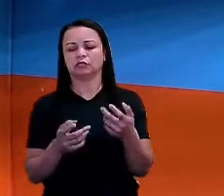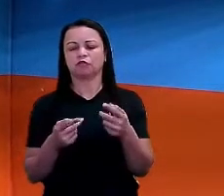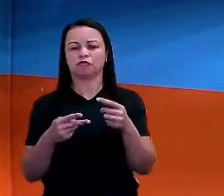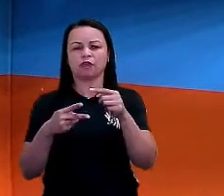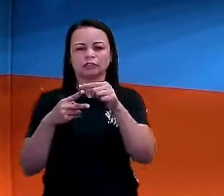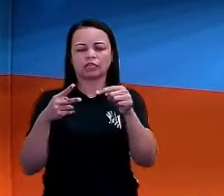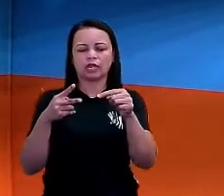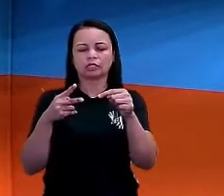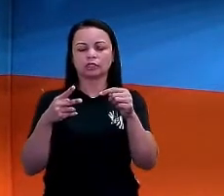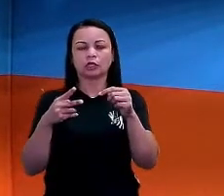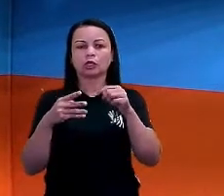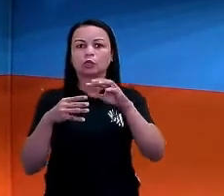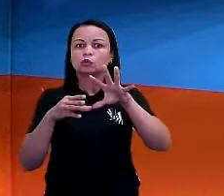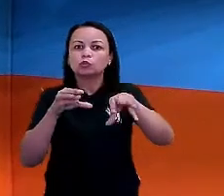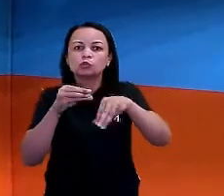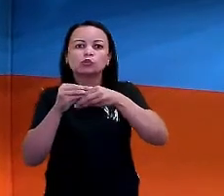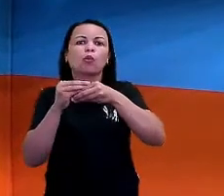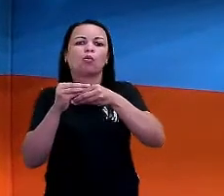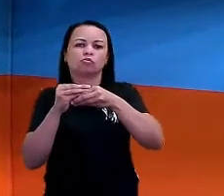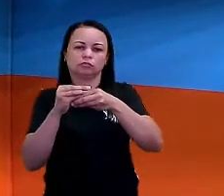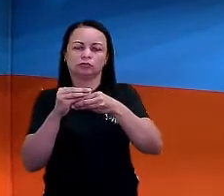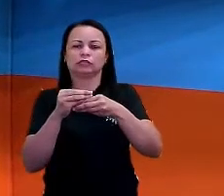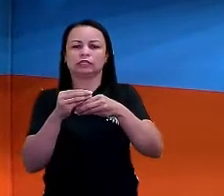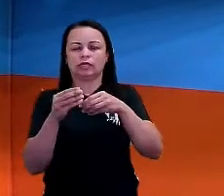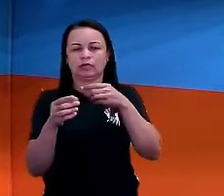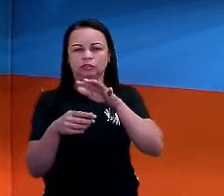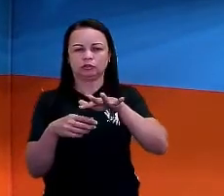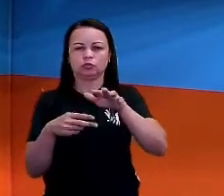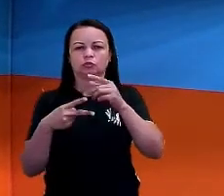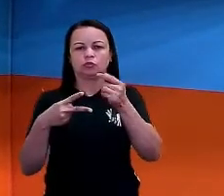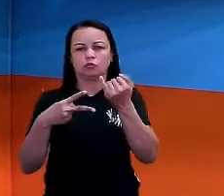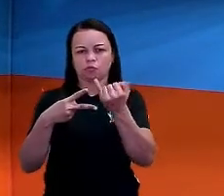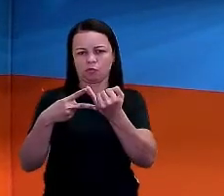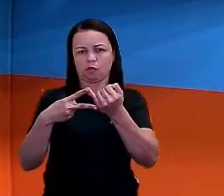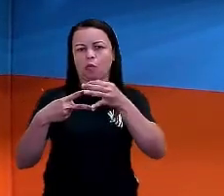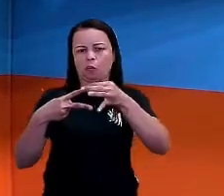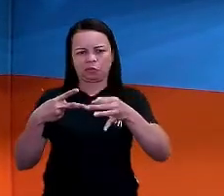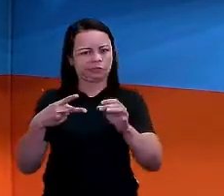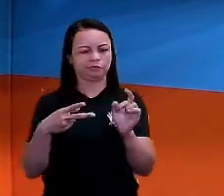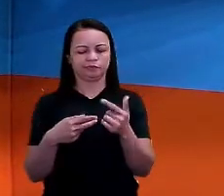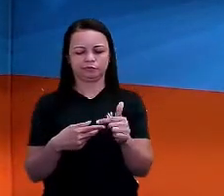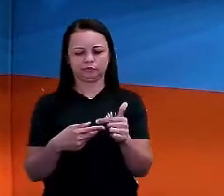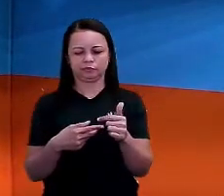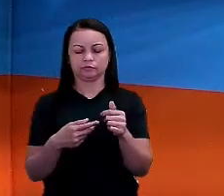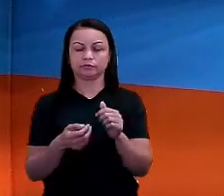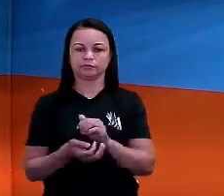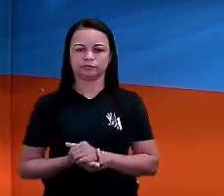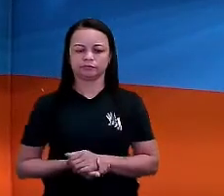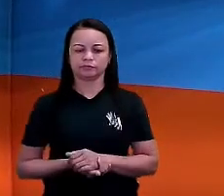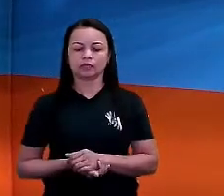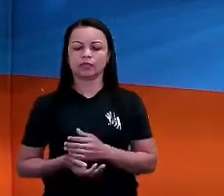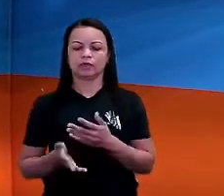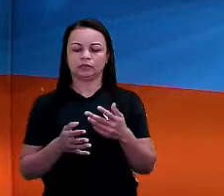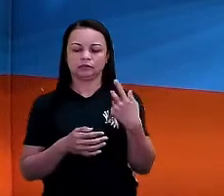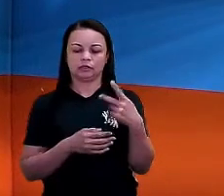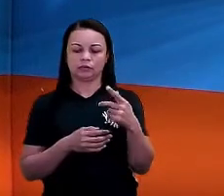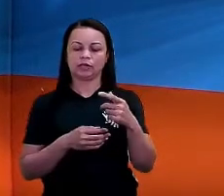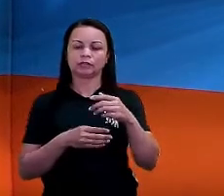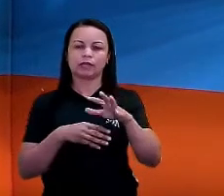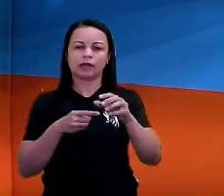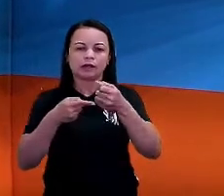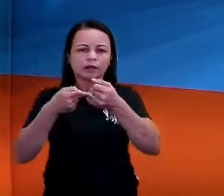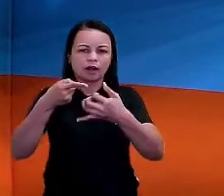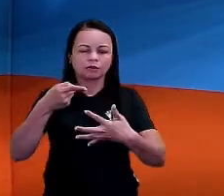segmento totalmente inserido no polígono. Então, se liga aí. Um polígono será classificado